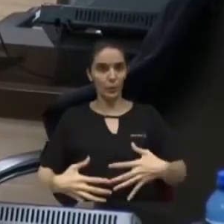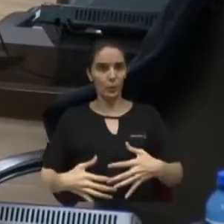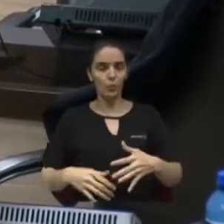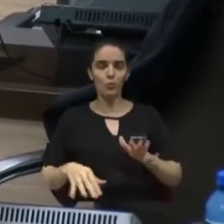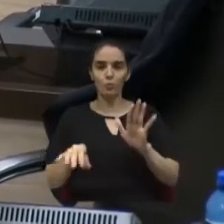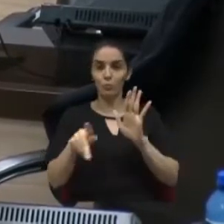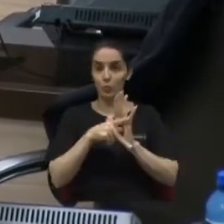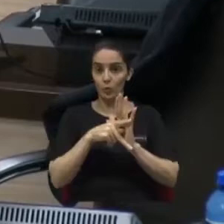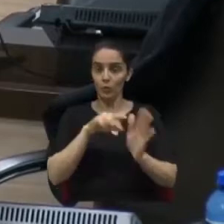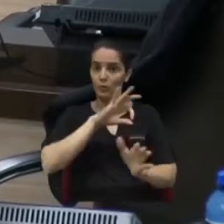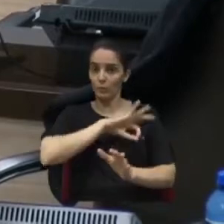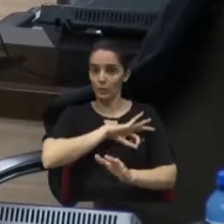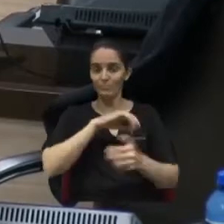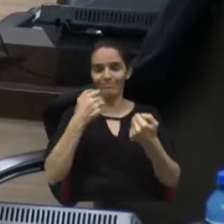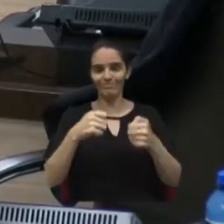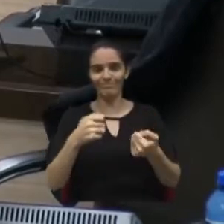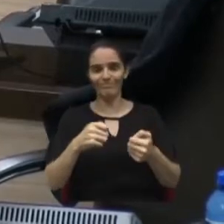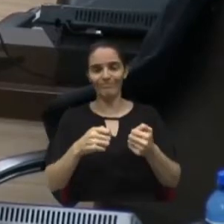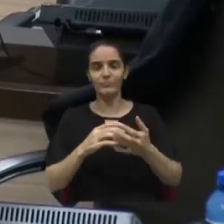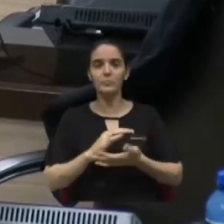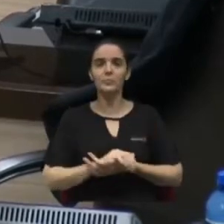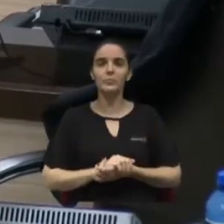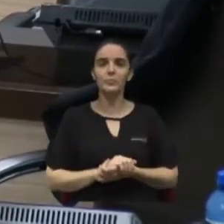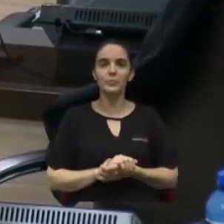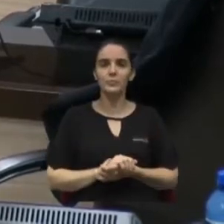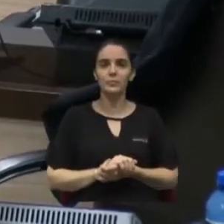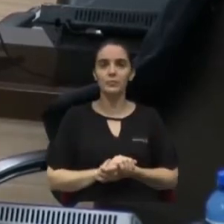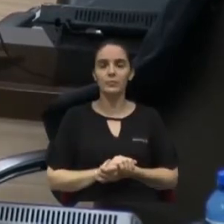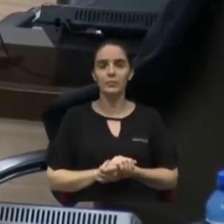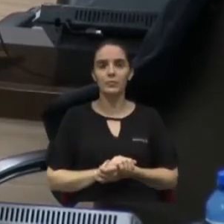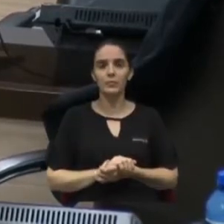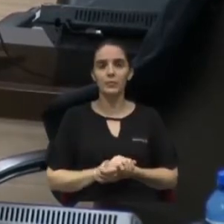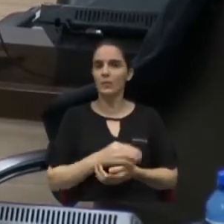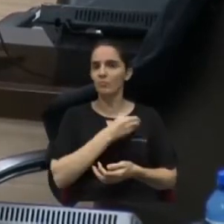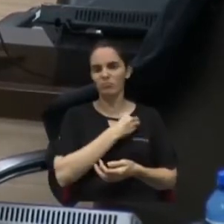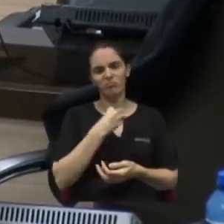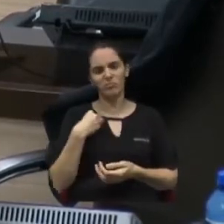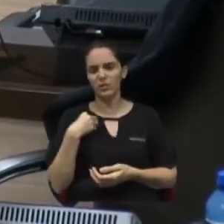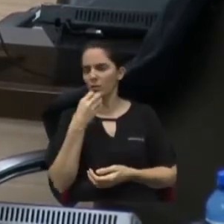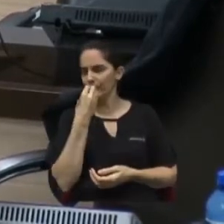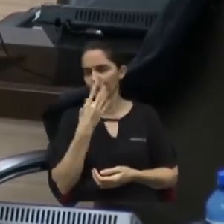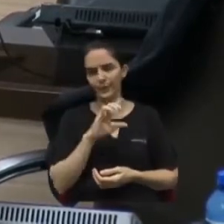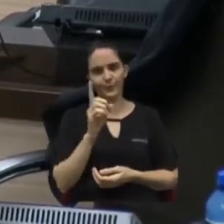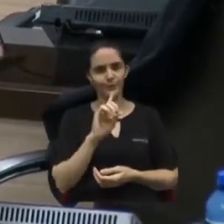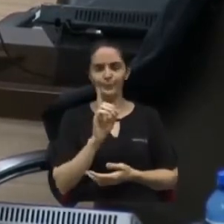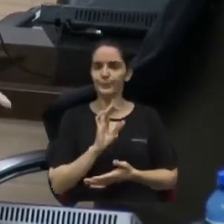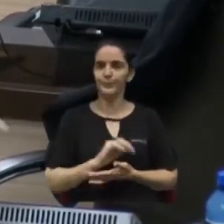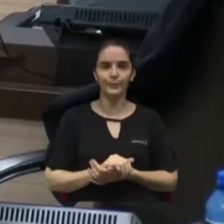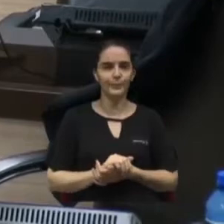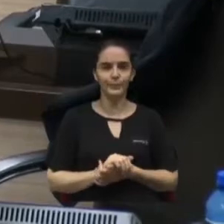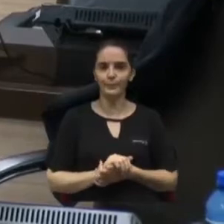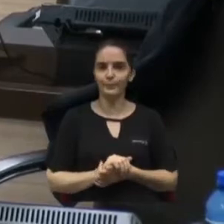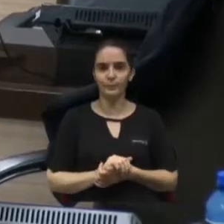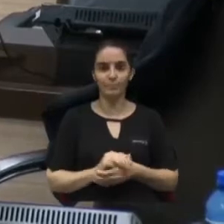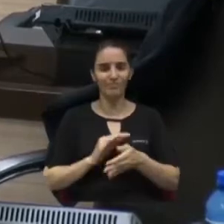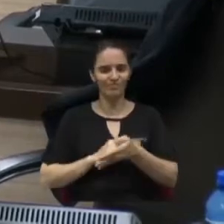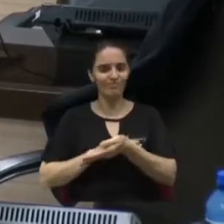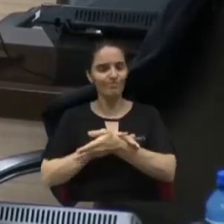confortável, não é um procedimento gostoso de fazer, de acompanhar, ainda mais à